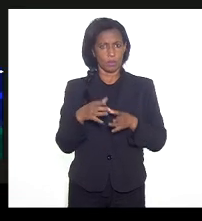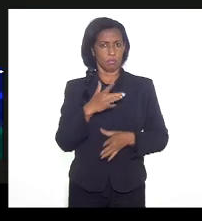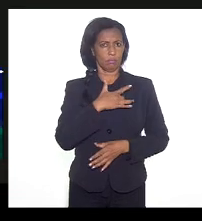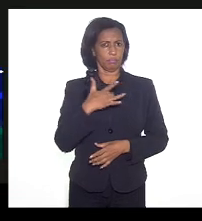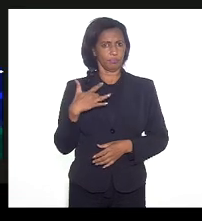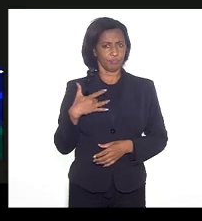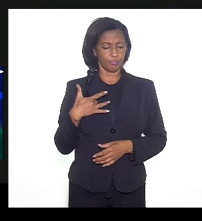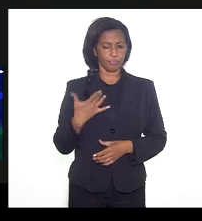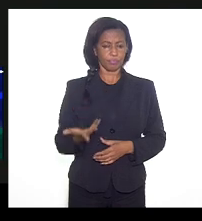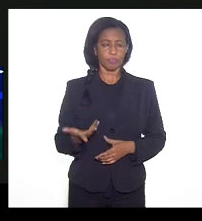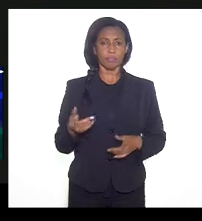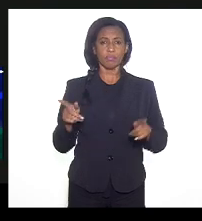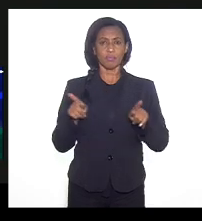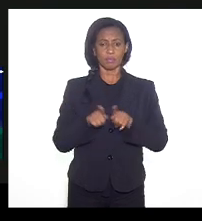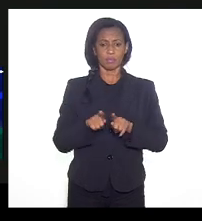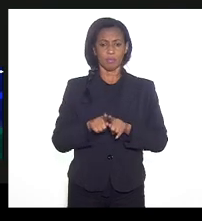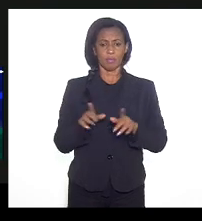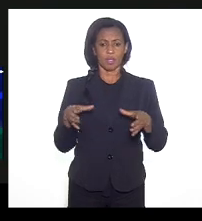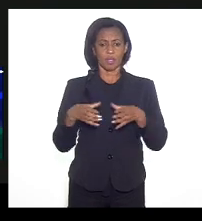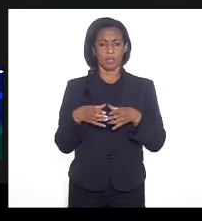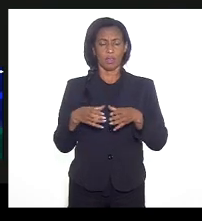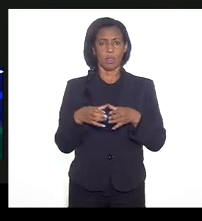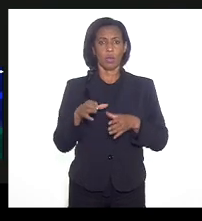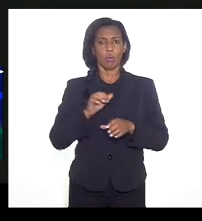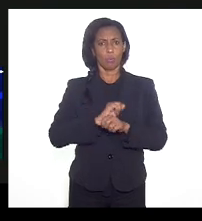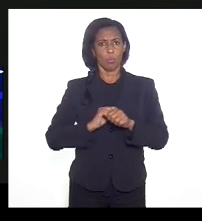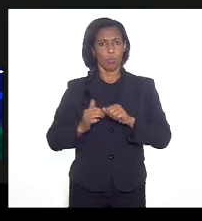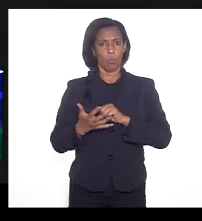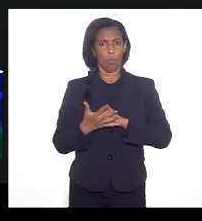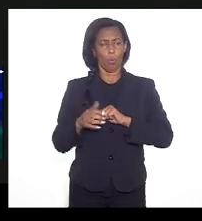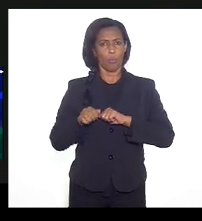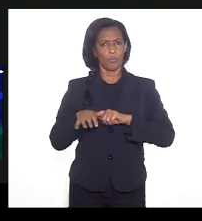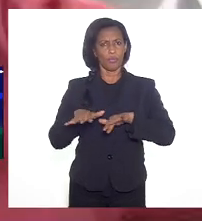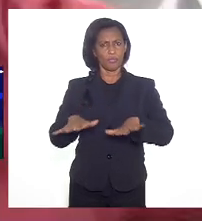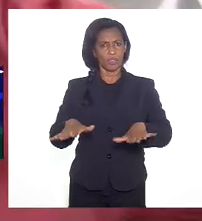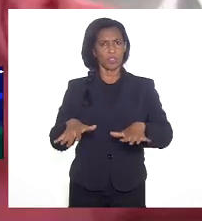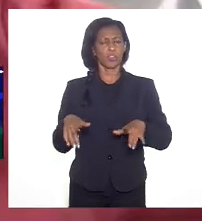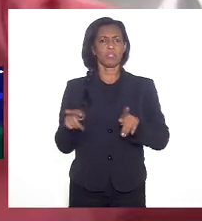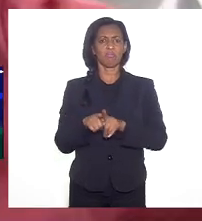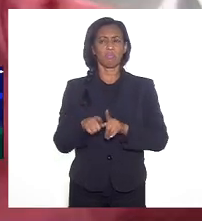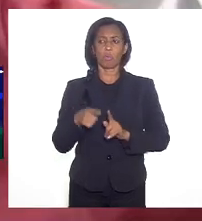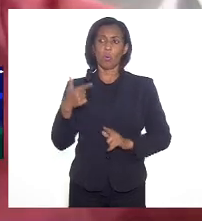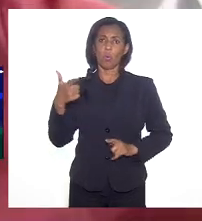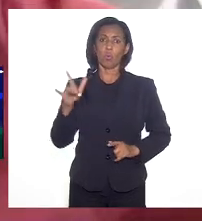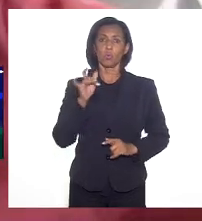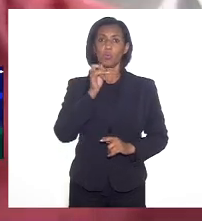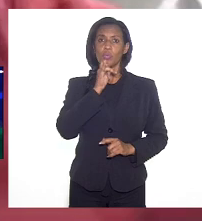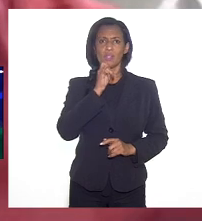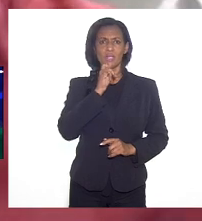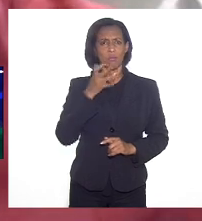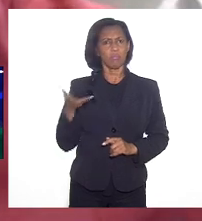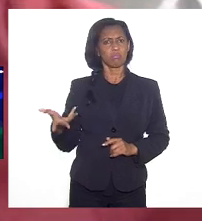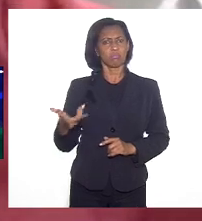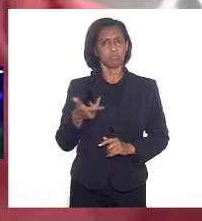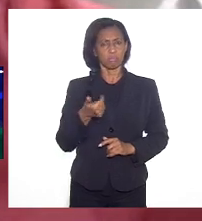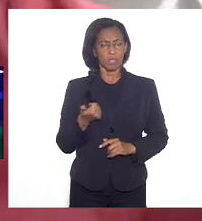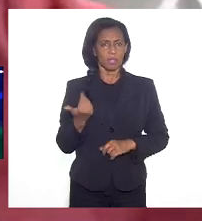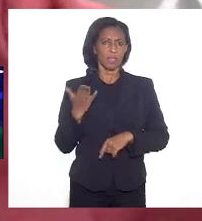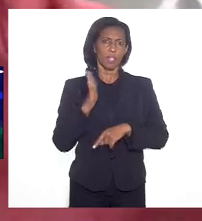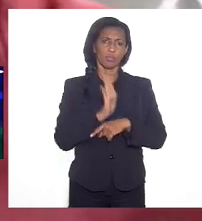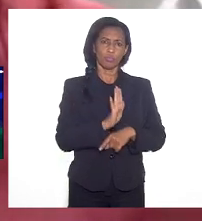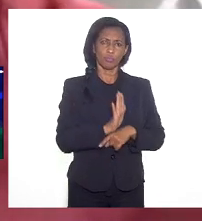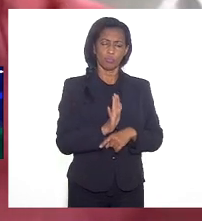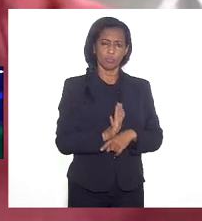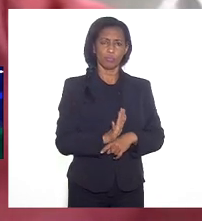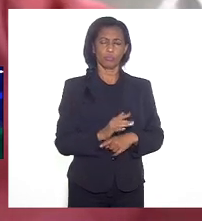e esteve conosco na comissão COVID que é outro belo exemplo da contribuição dada